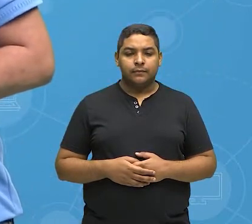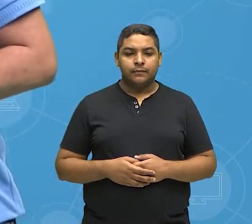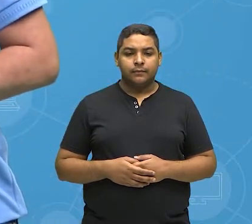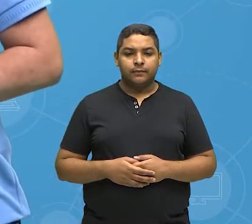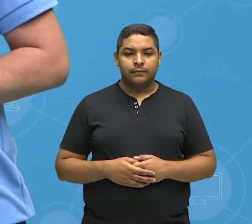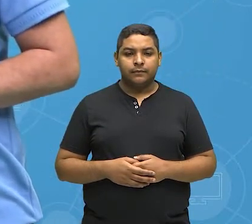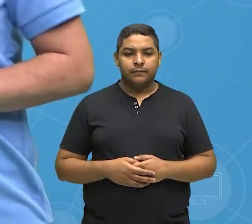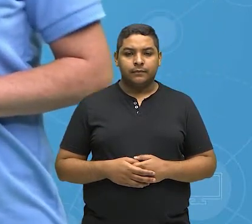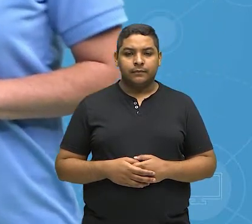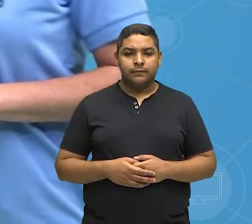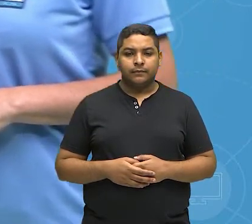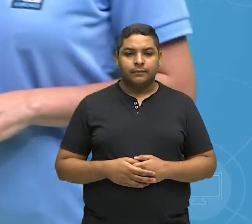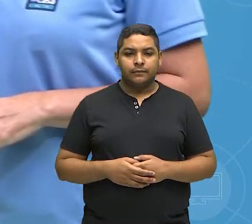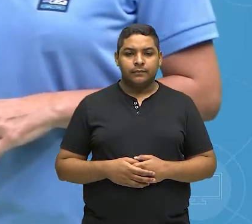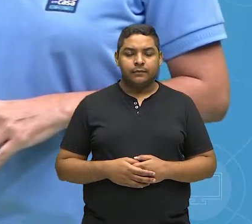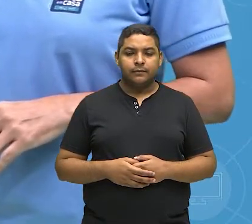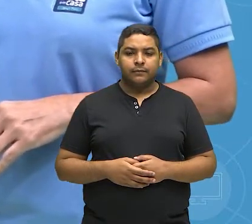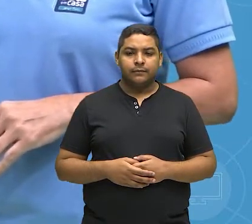17,